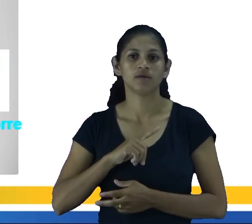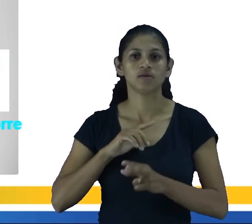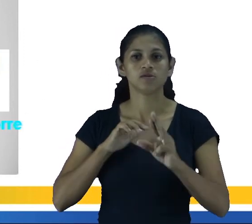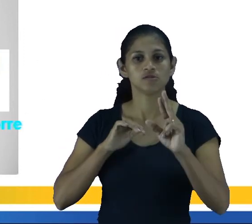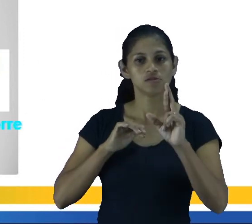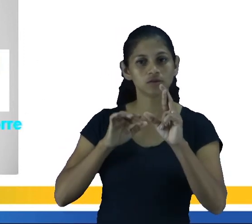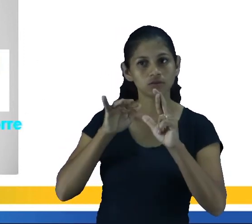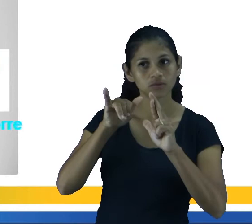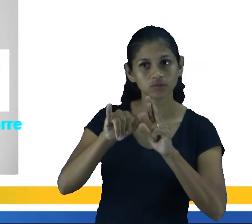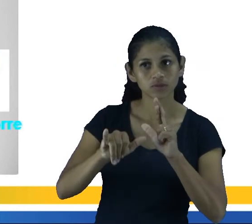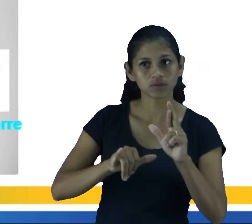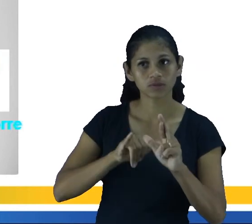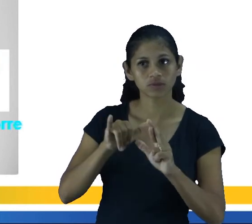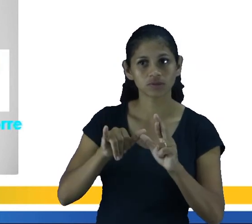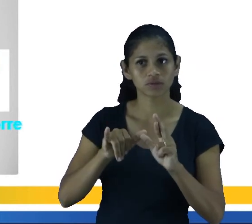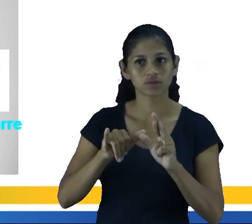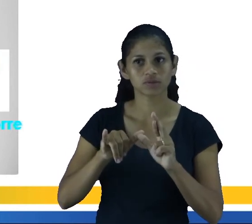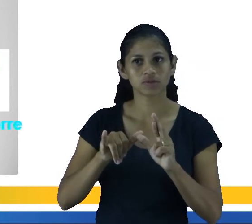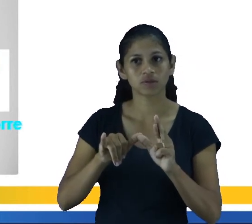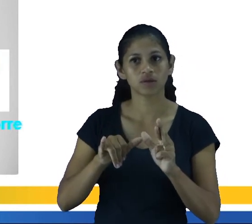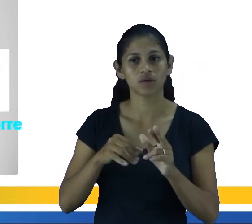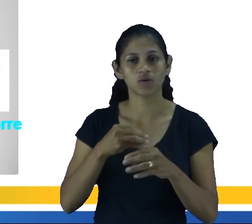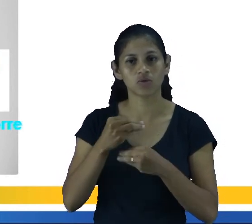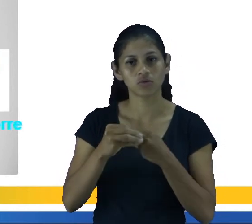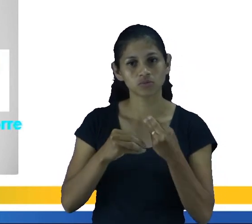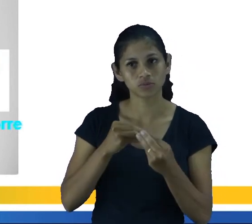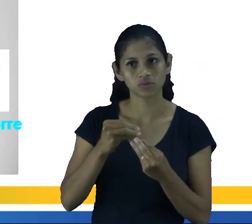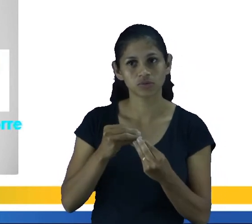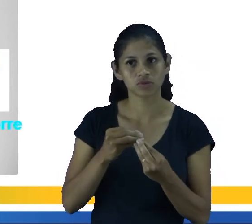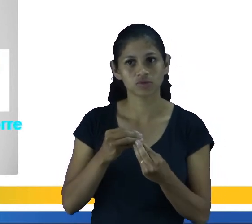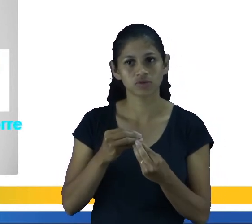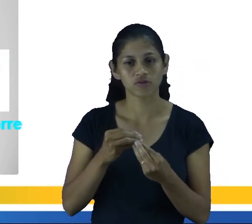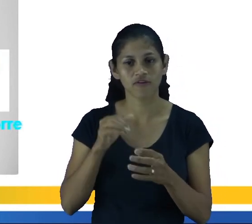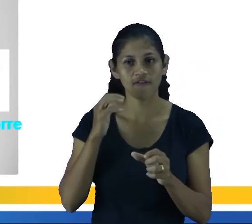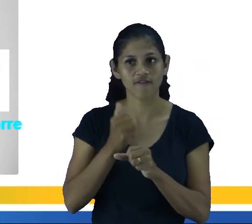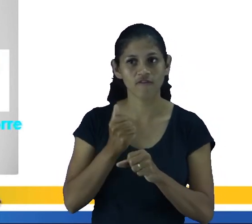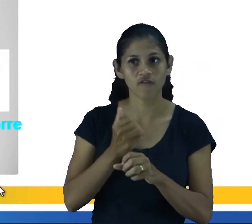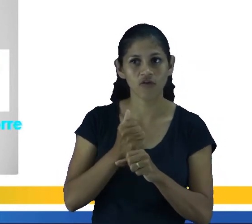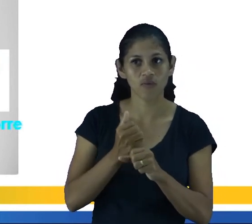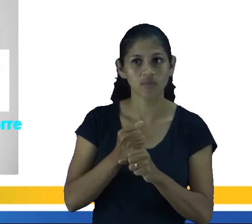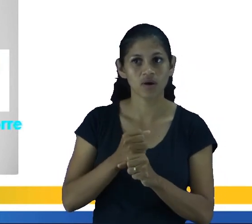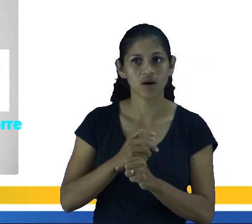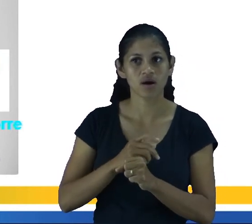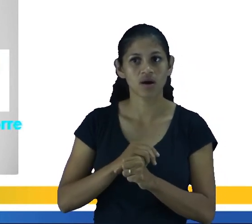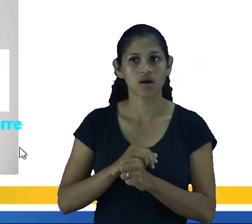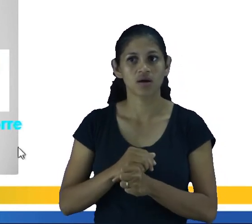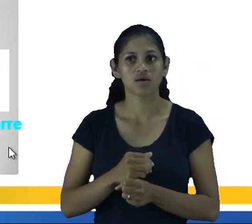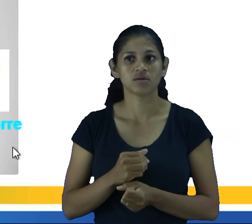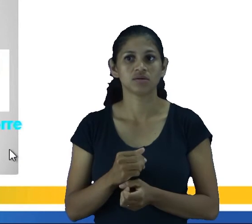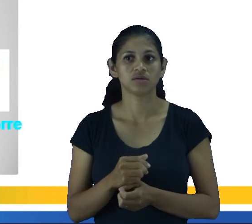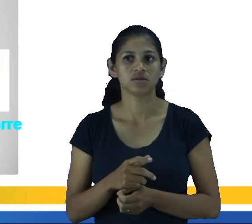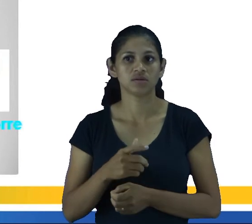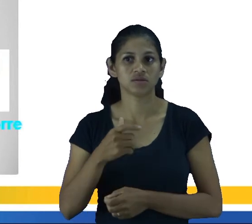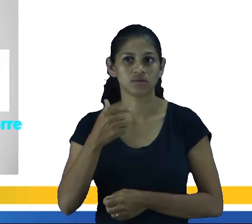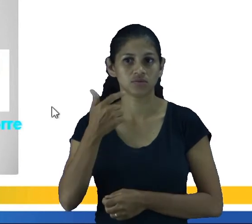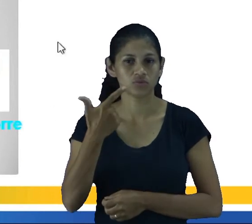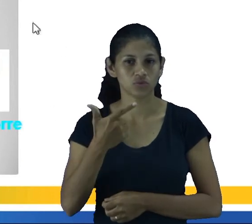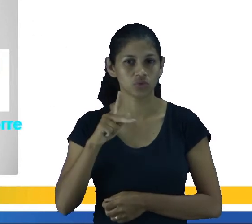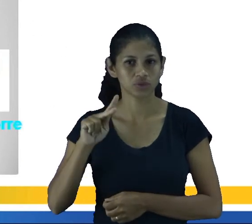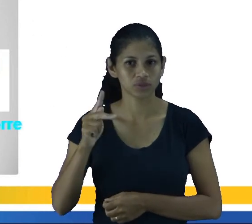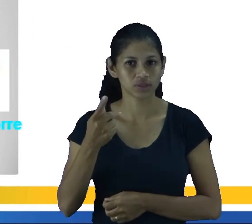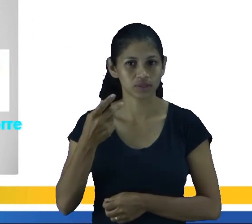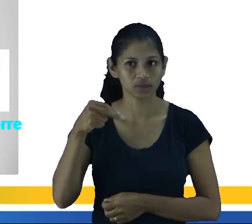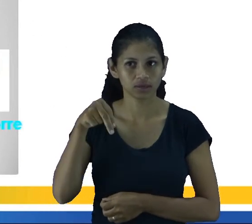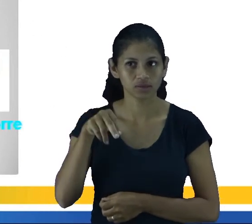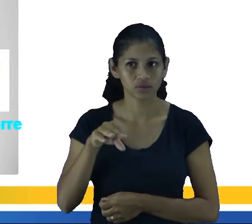ácido moderado, né? Um ácido mais fraco que o ácido de origem ali da reação. Então, a reação ocorre. Então, sempre quando a